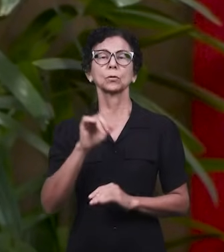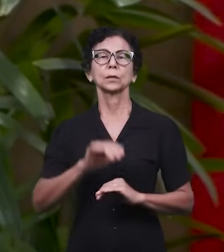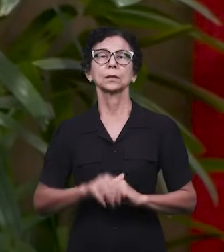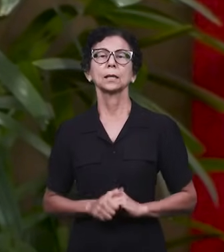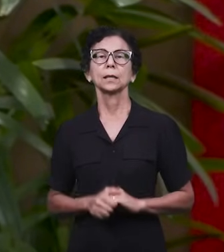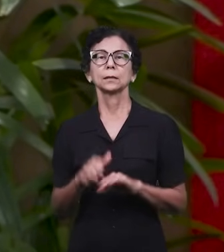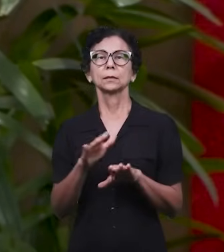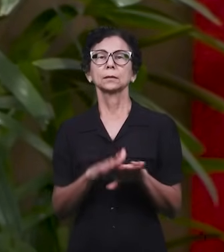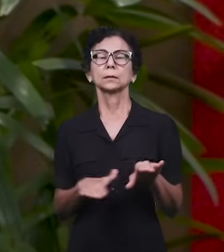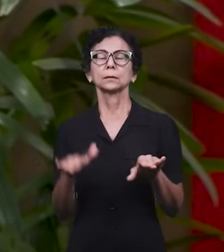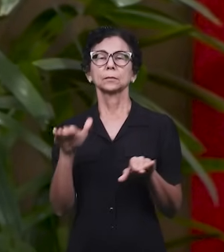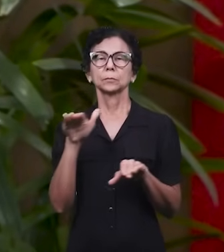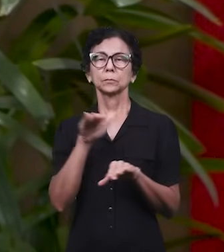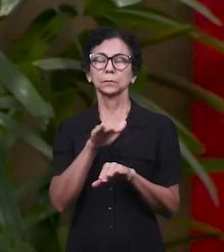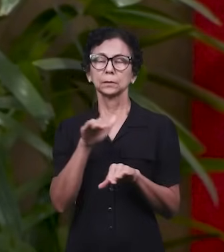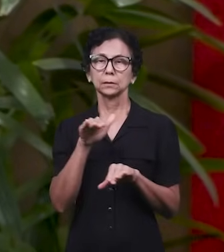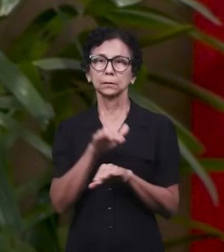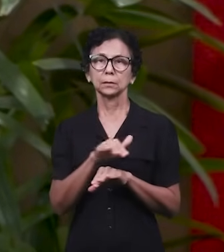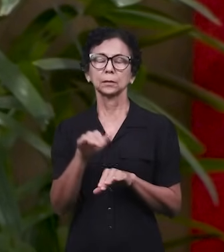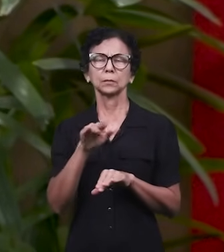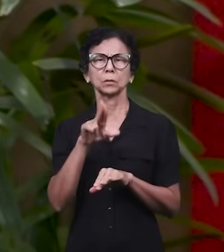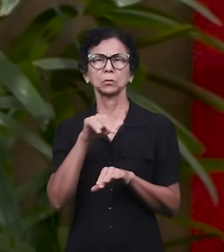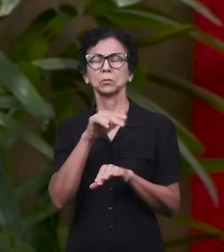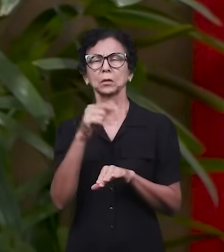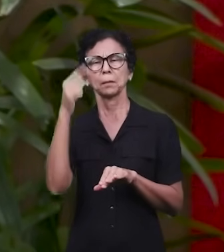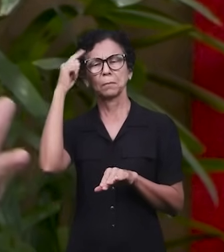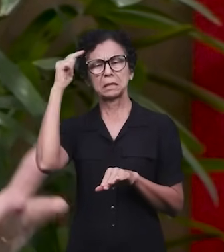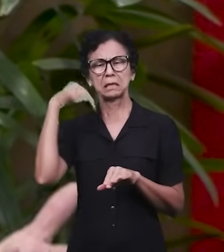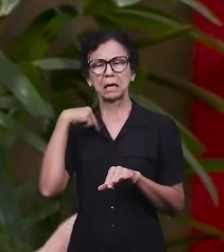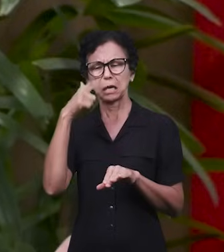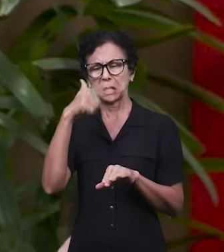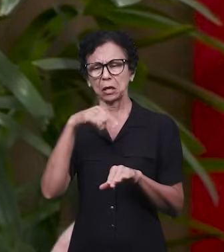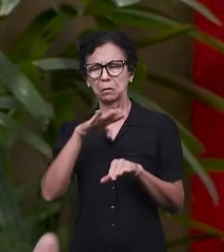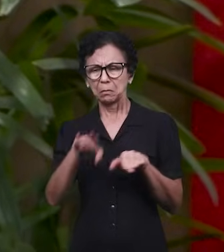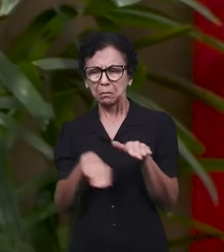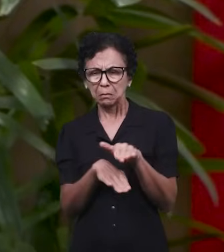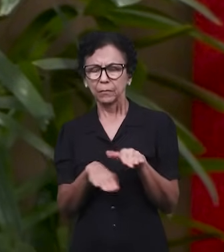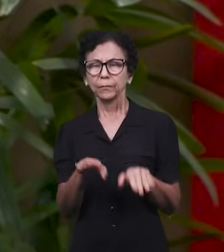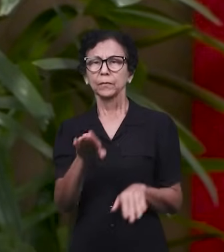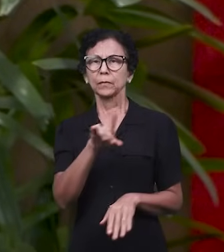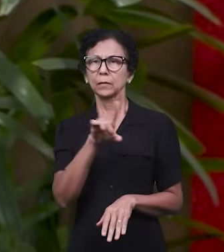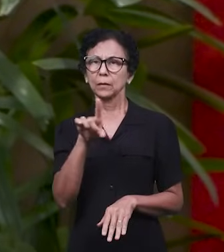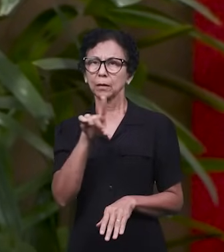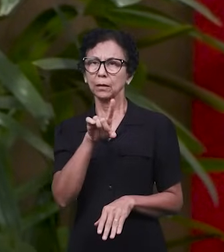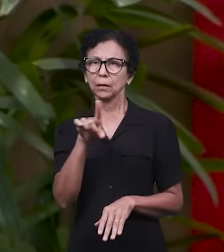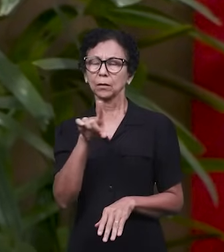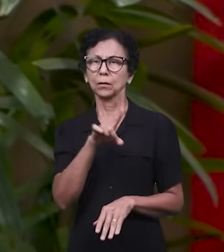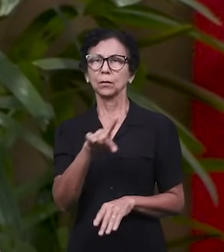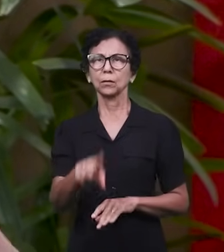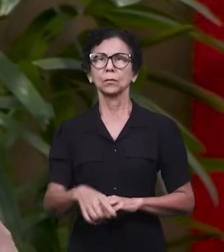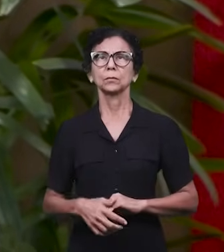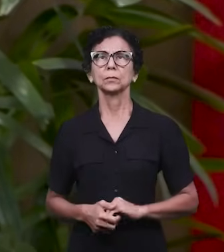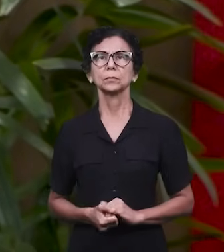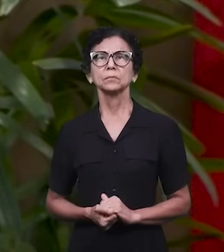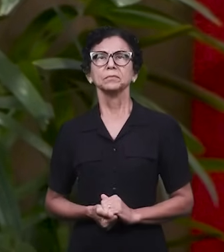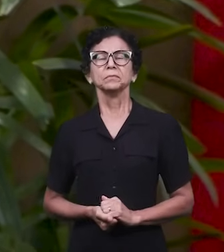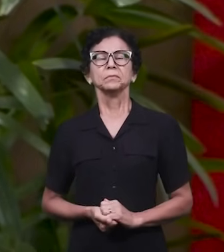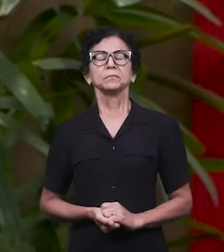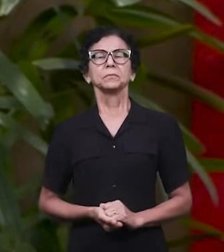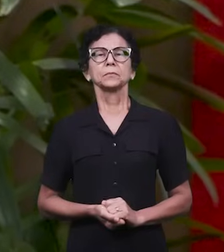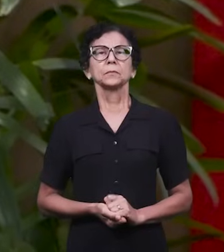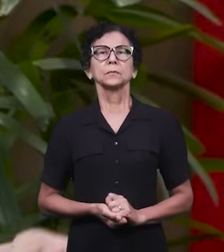à palavra. Consultar a palavra porque o Senhor não nos deixa dúvidas. Mas a gente sabe que há muitas pressões